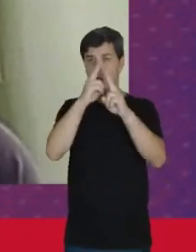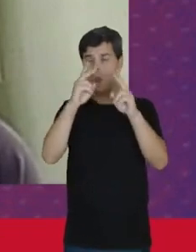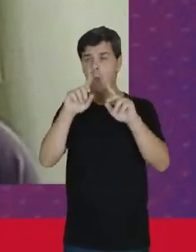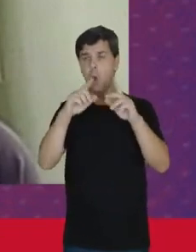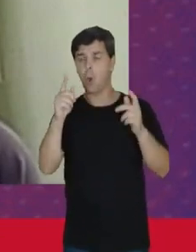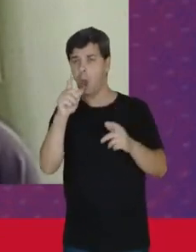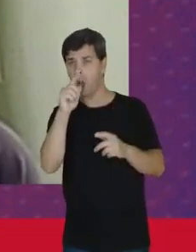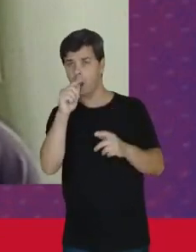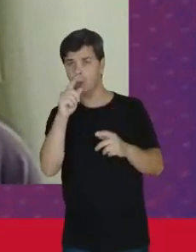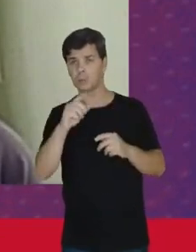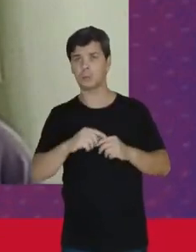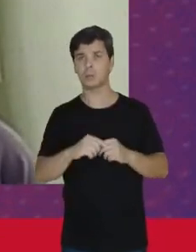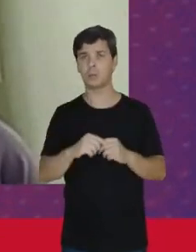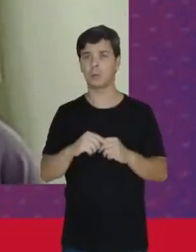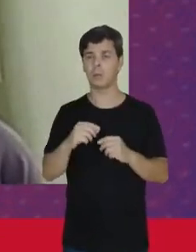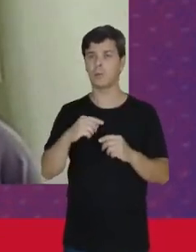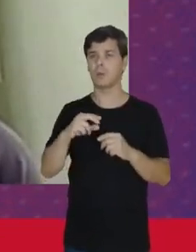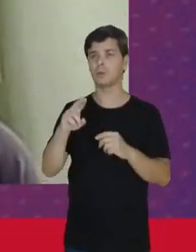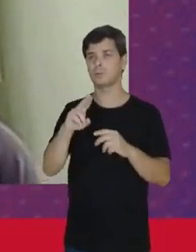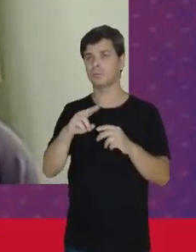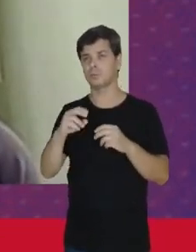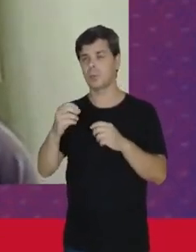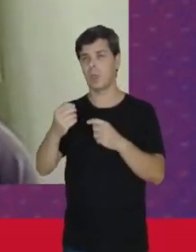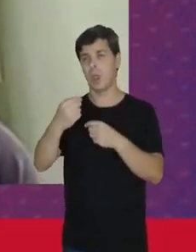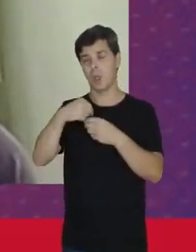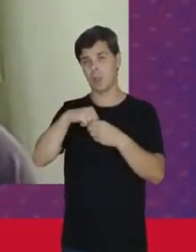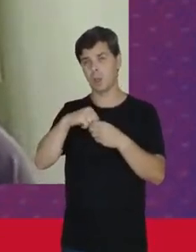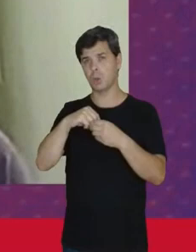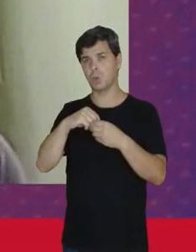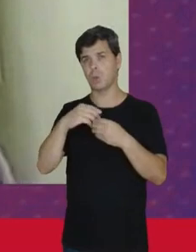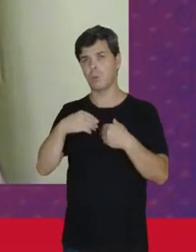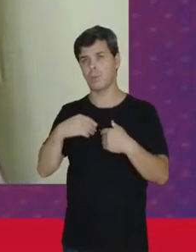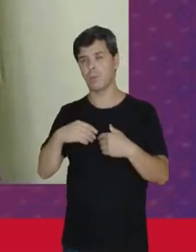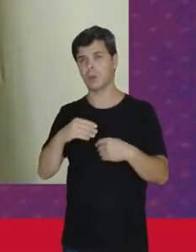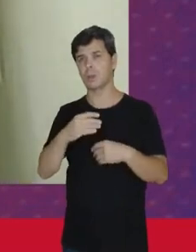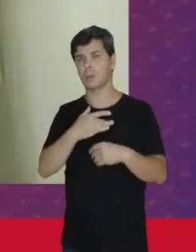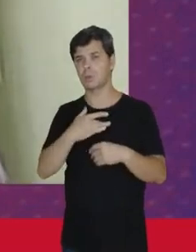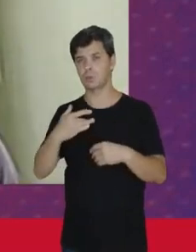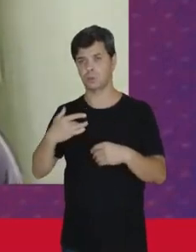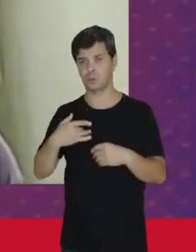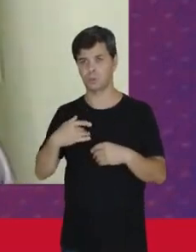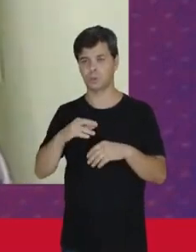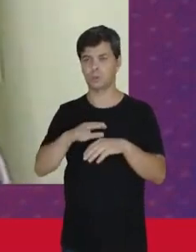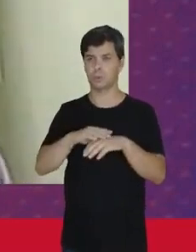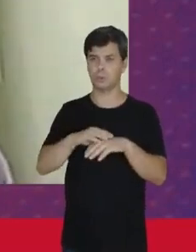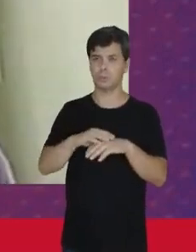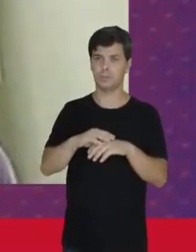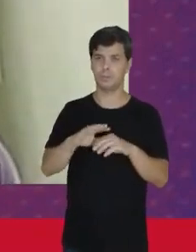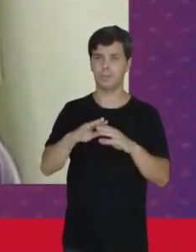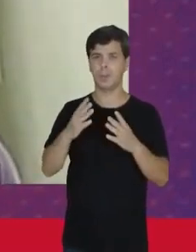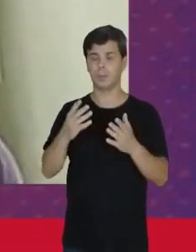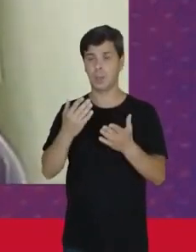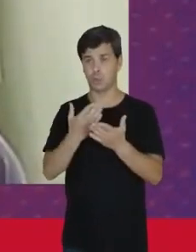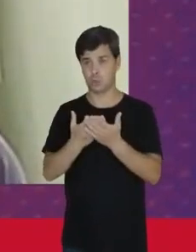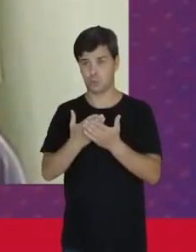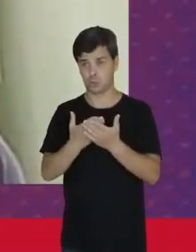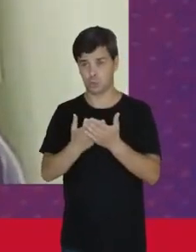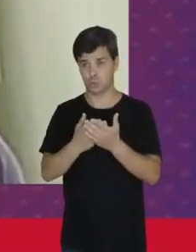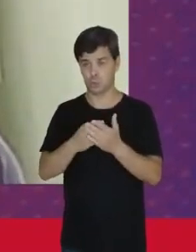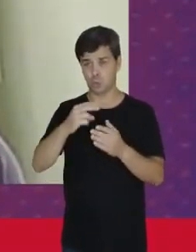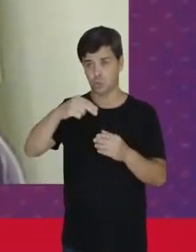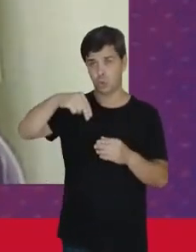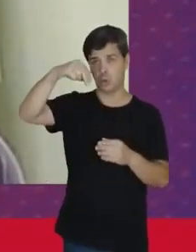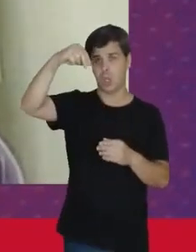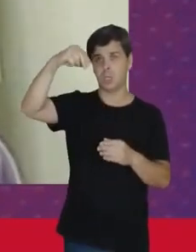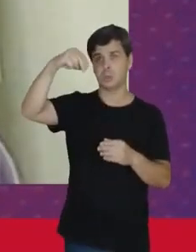gente não se contamine ou não tenha algum tipo de efeito sobre a nossa saúde, né? Foi feito um estudo no Nordeste, nos